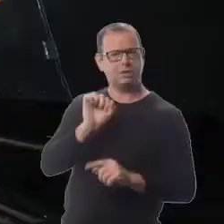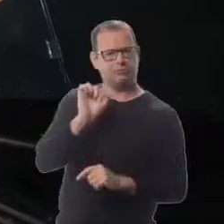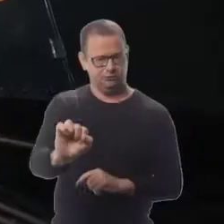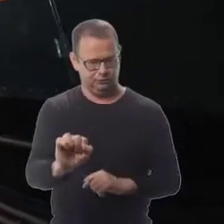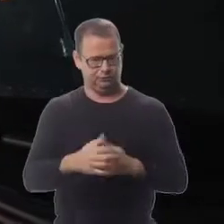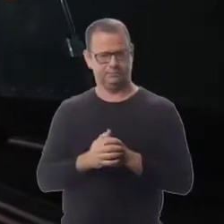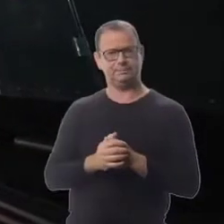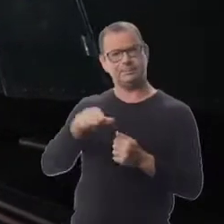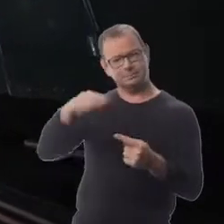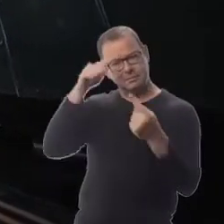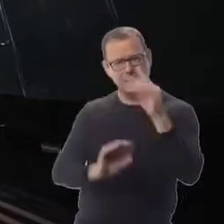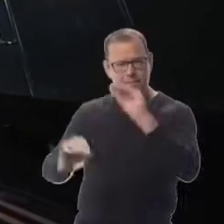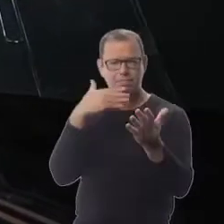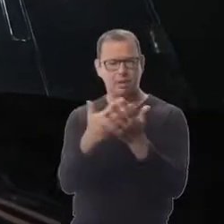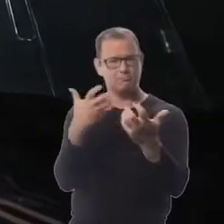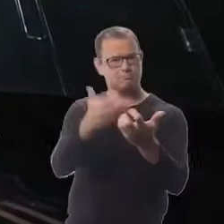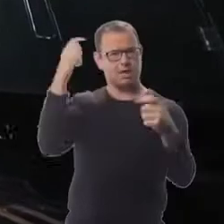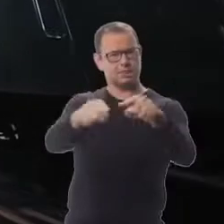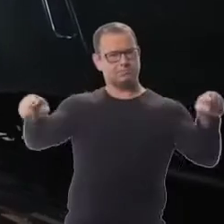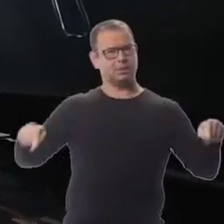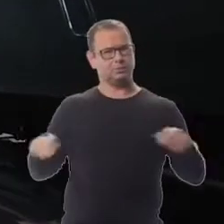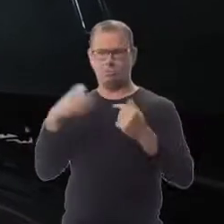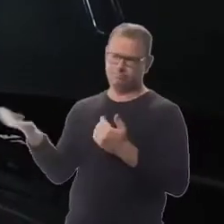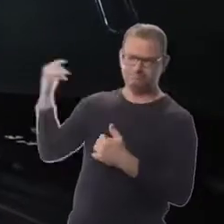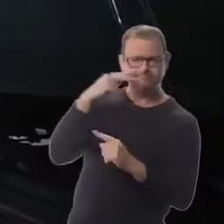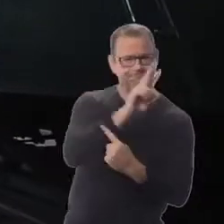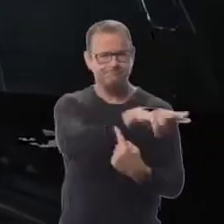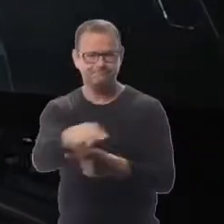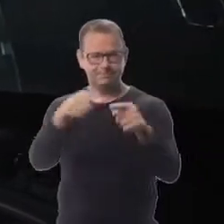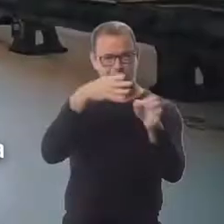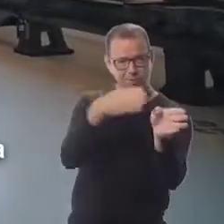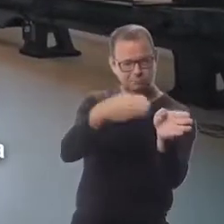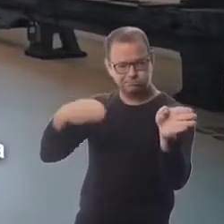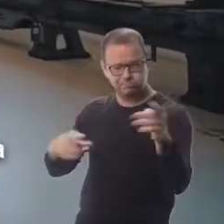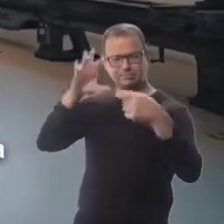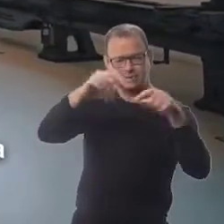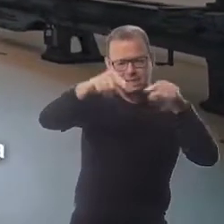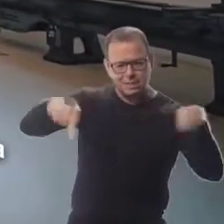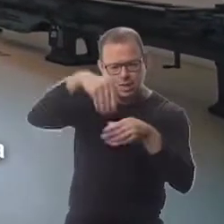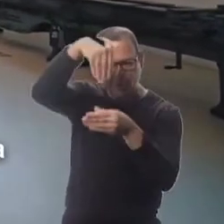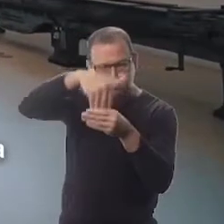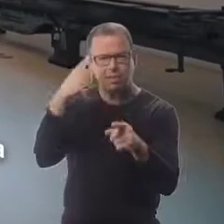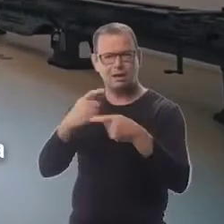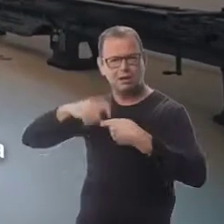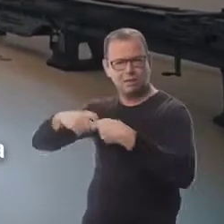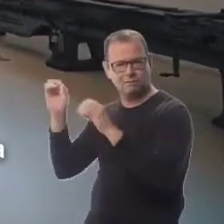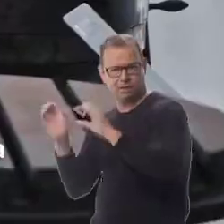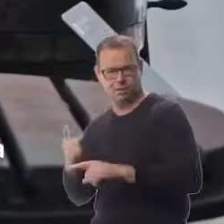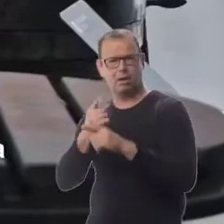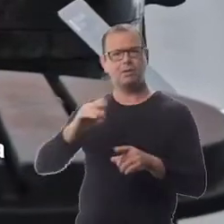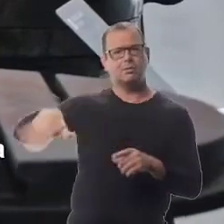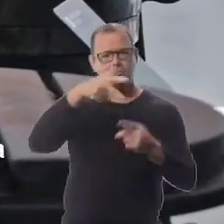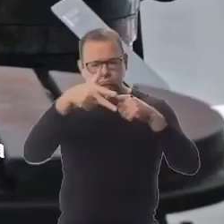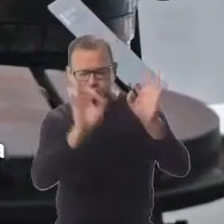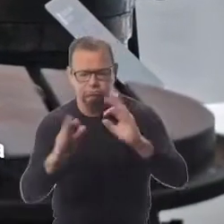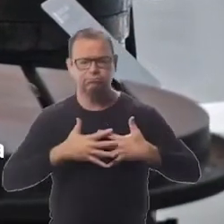magnífico espaço que pode visitar locomotivas, carruagens, salões e vagões e também um espaço dedicado à atividade